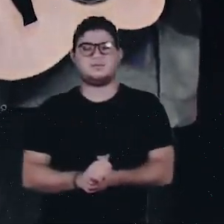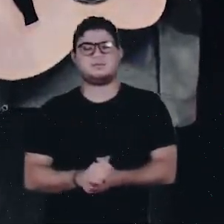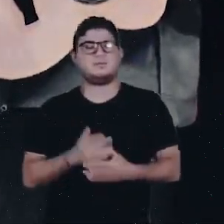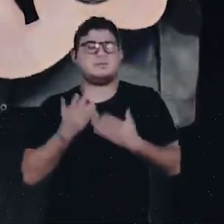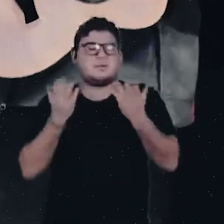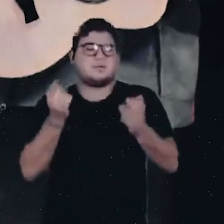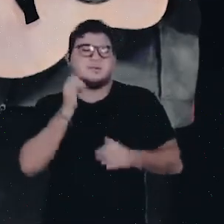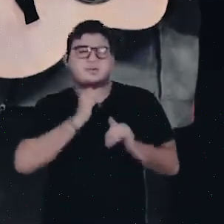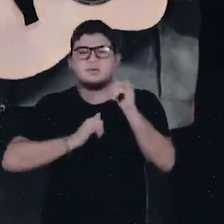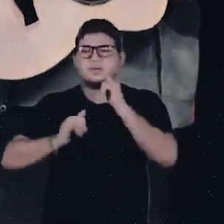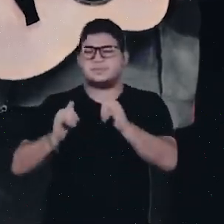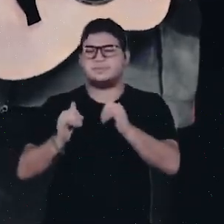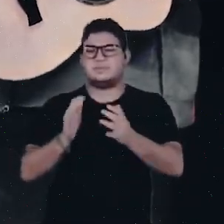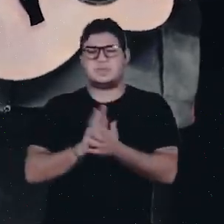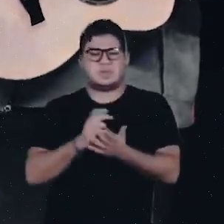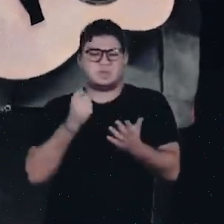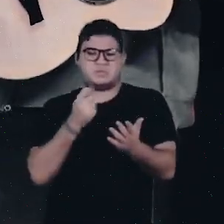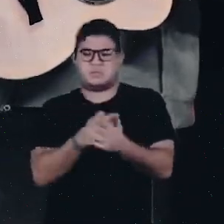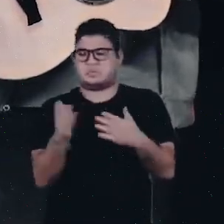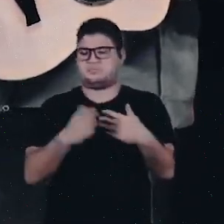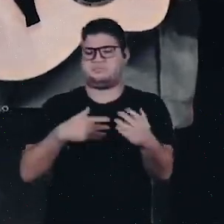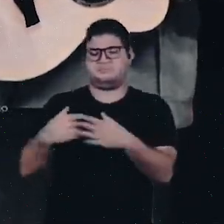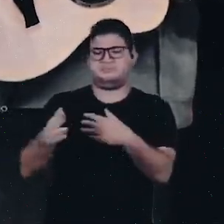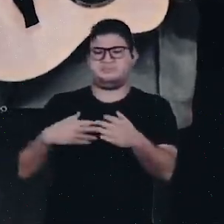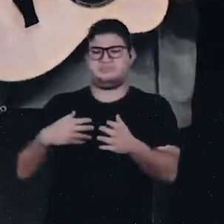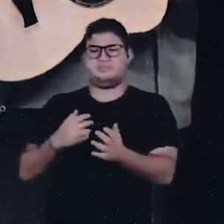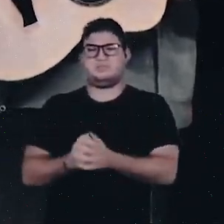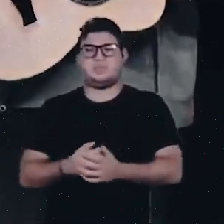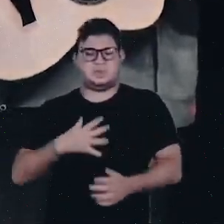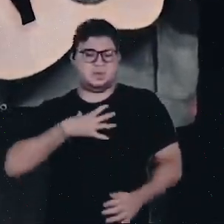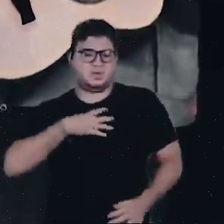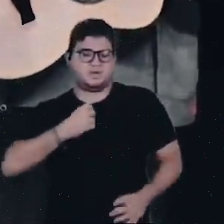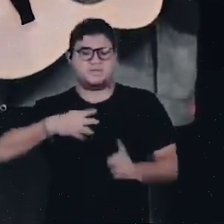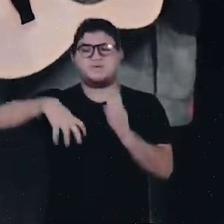você diga assim: ah, não, paga qualquer preço por ele, ele é o filho do rei.